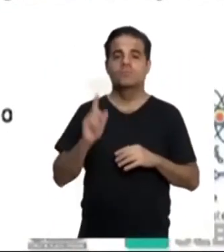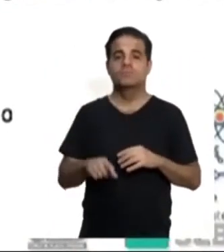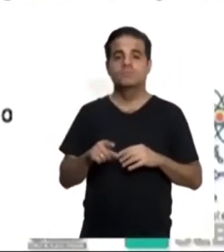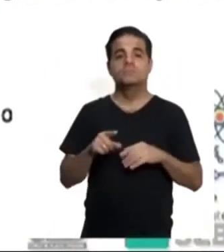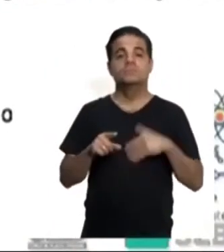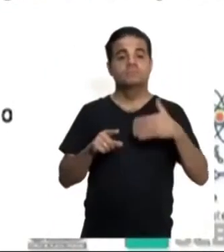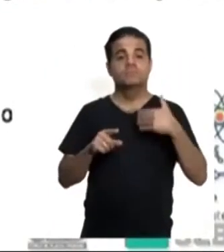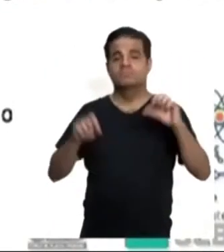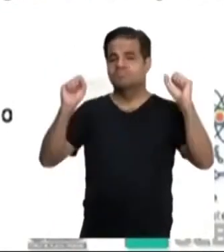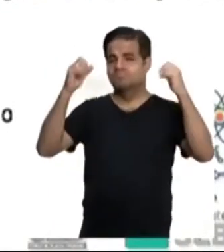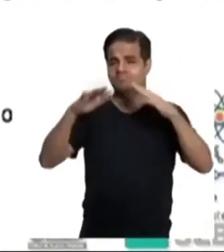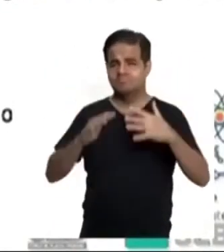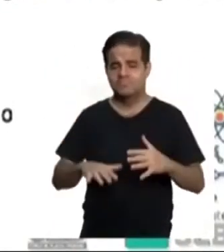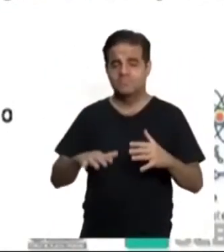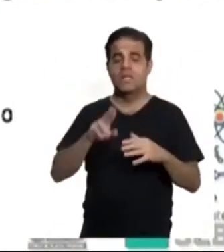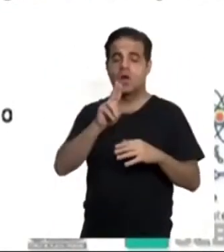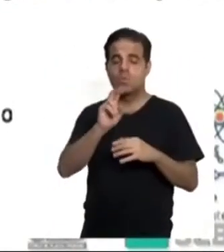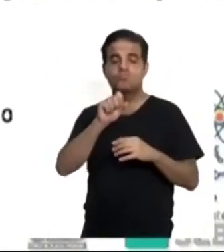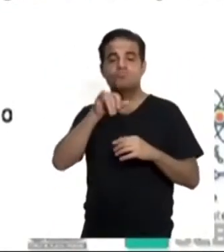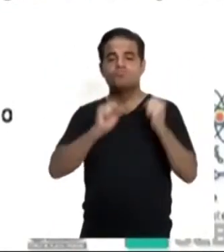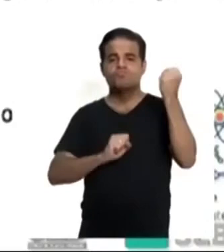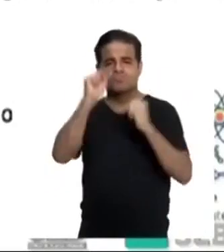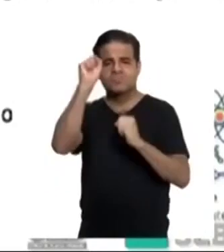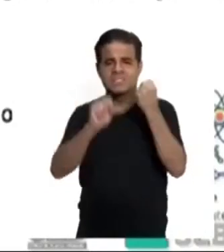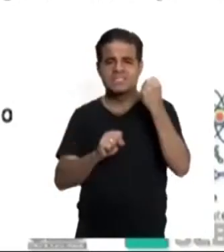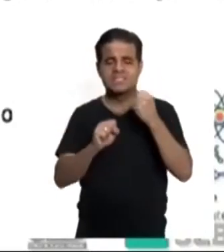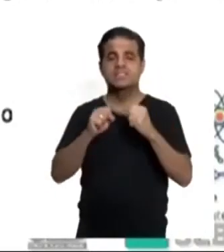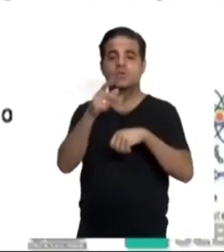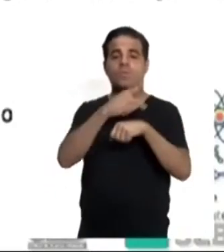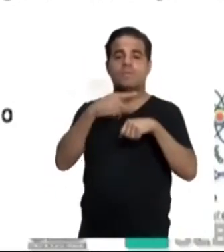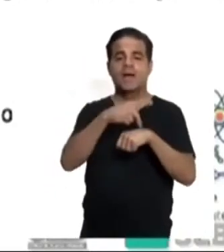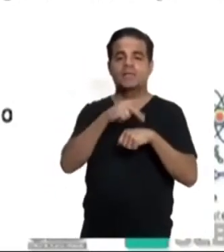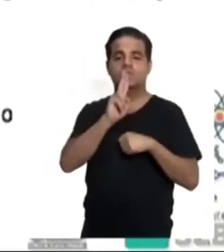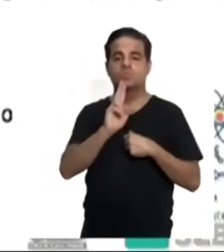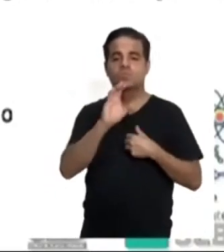devastador desastre da usina nuclear, que ocorreu na Ucrânia em